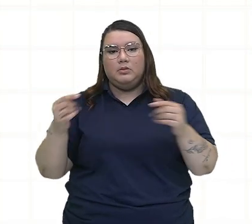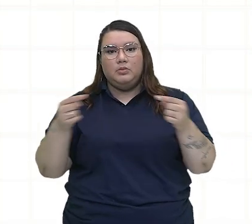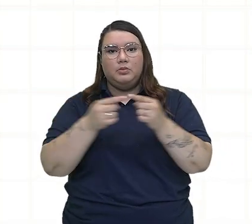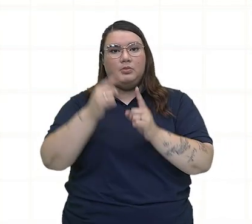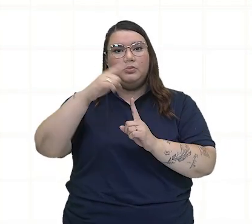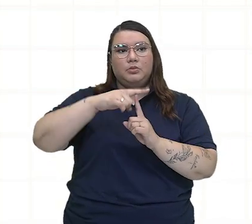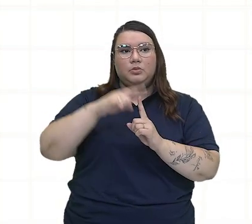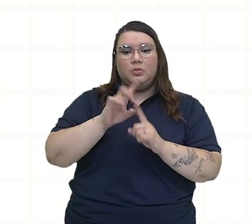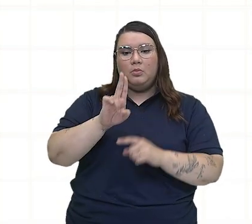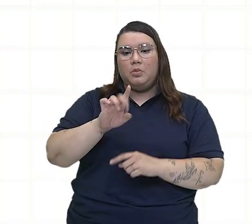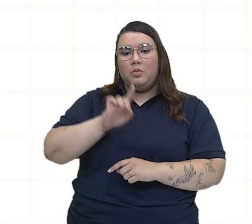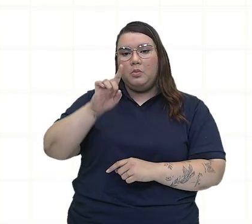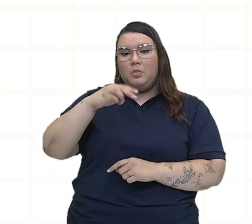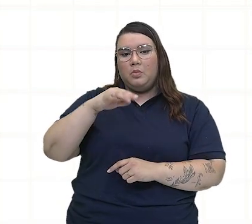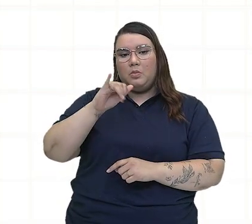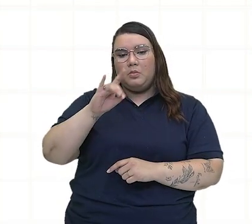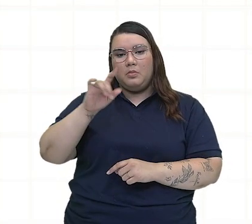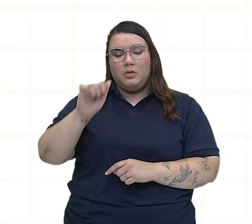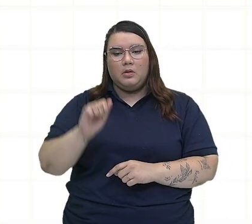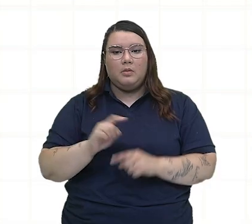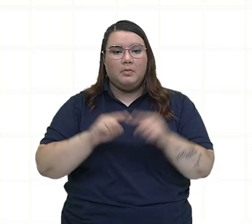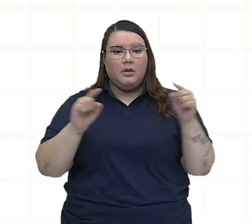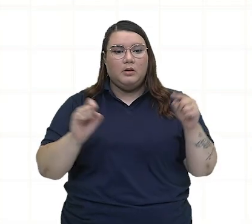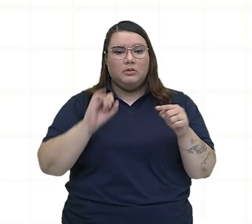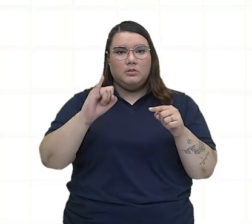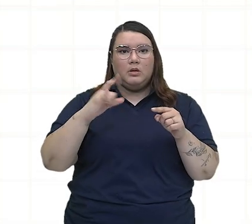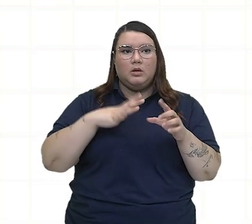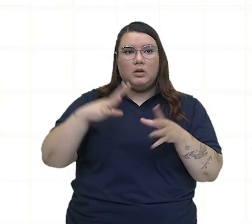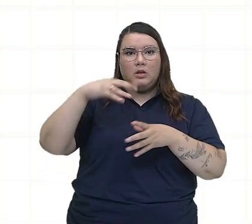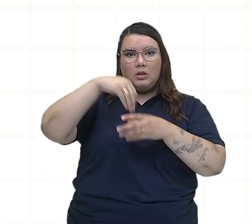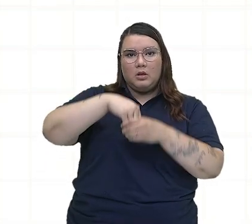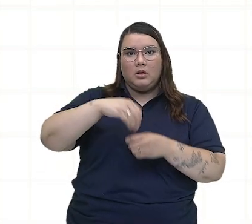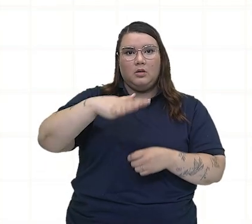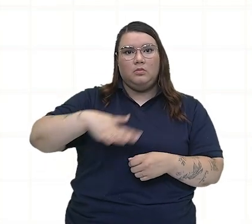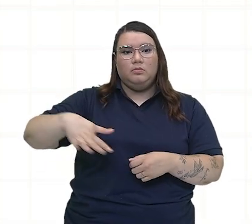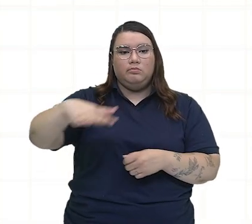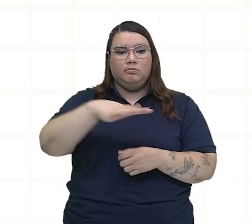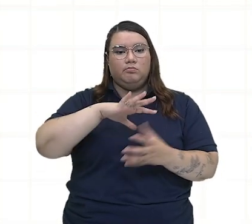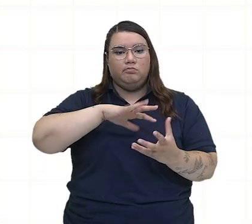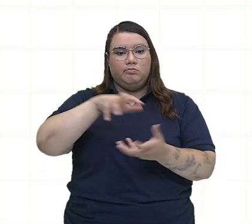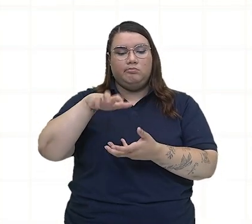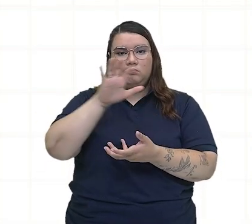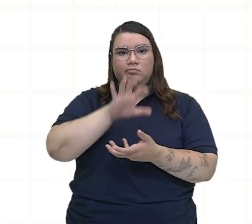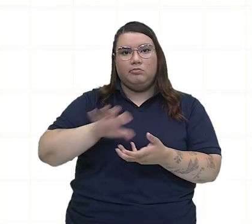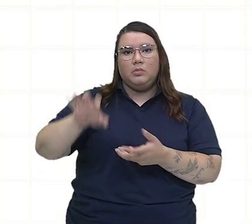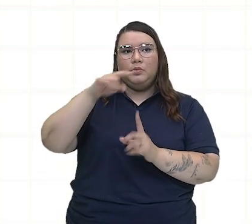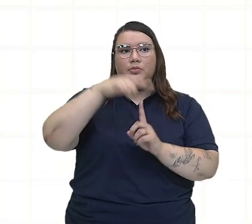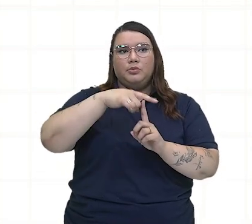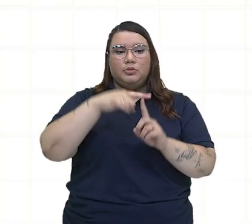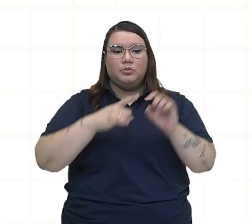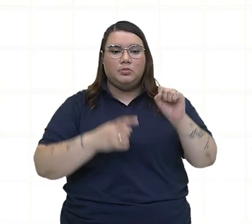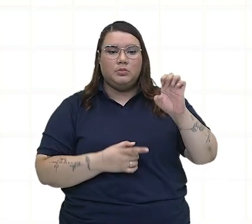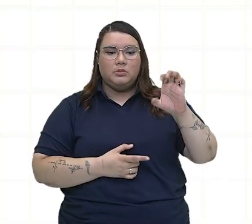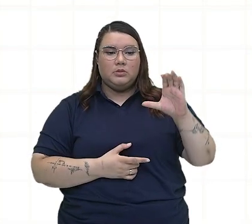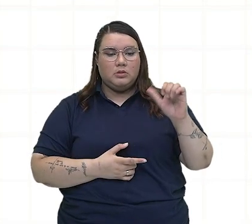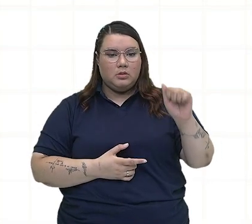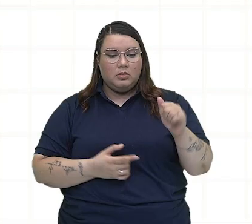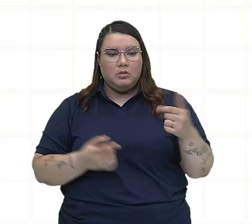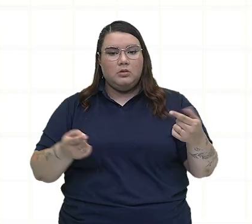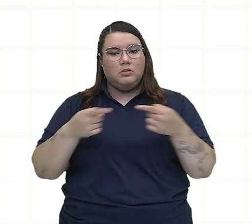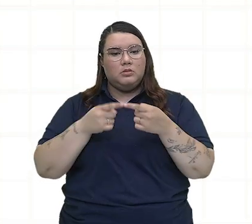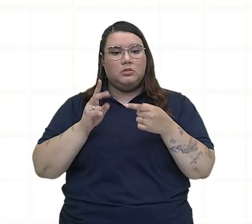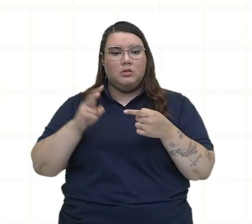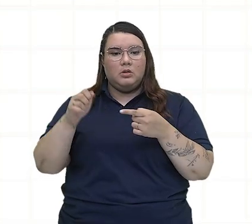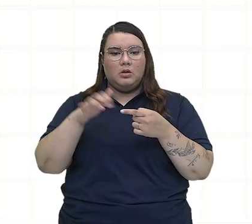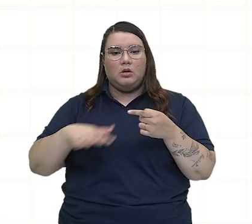mais úmidas. Mas se elas se formam no interior do continente, elas são mais secas. Elas sempre se deslocam das